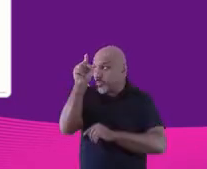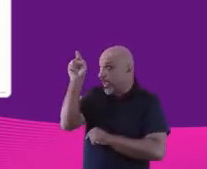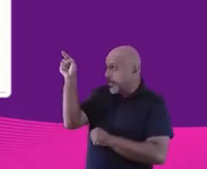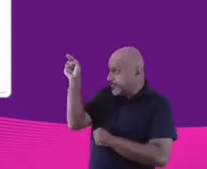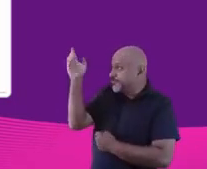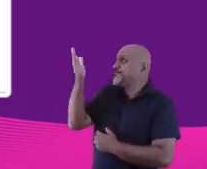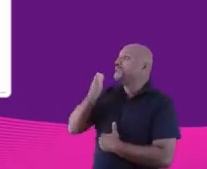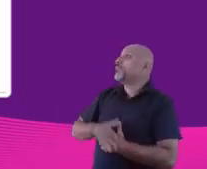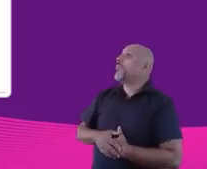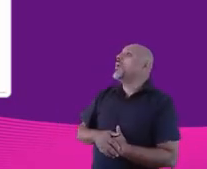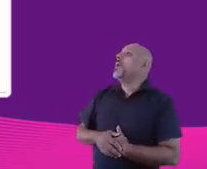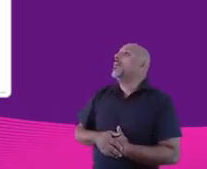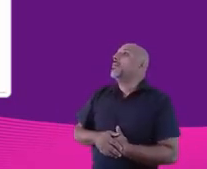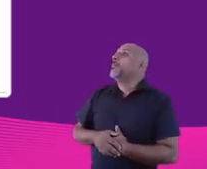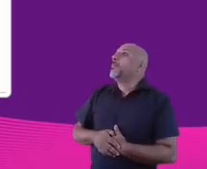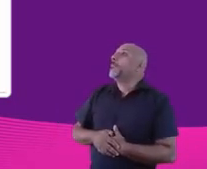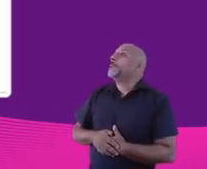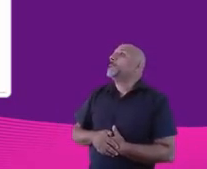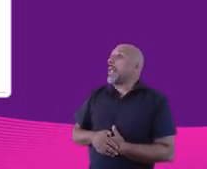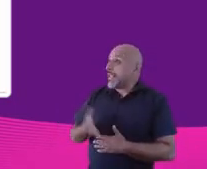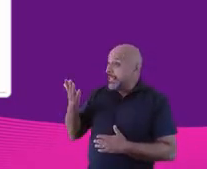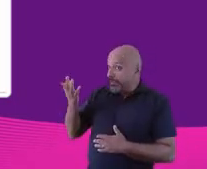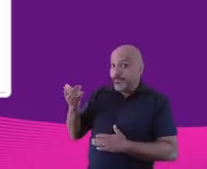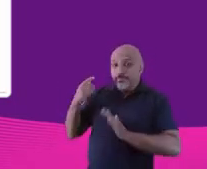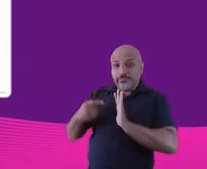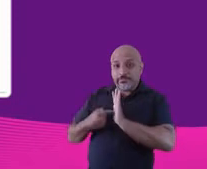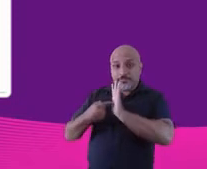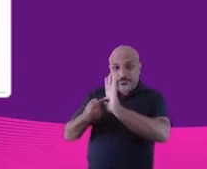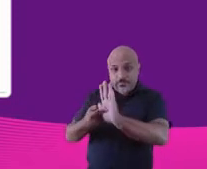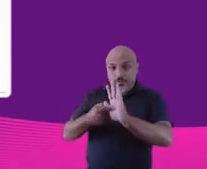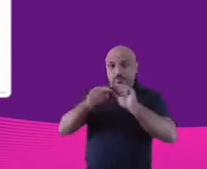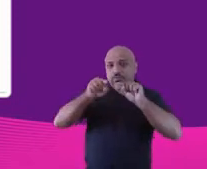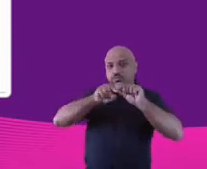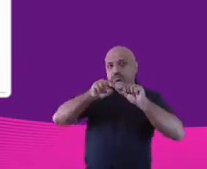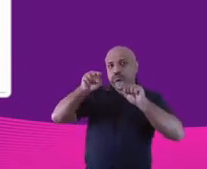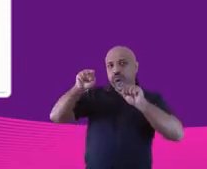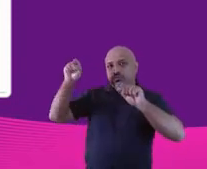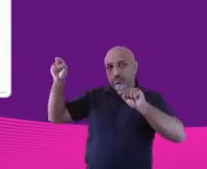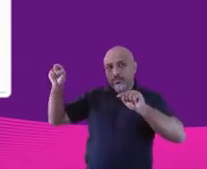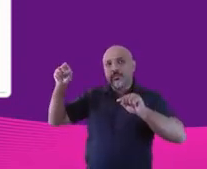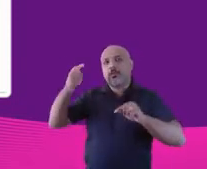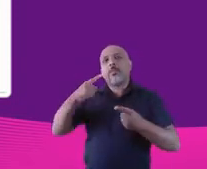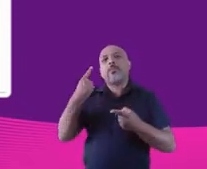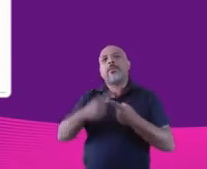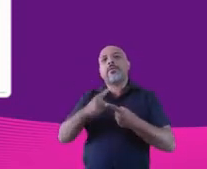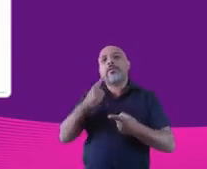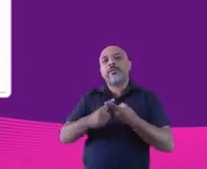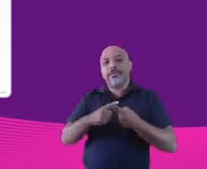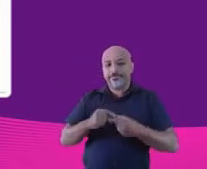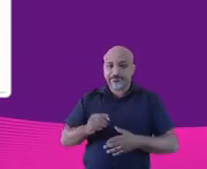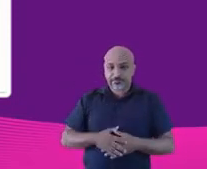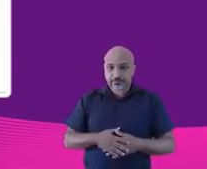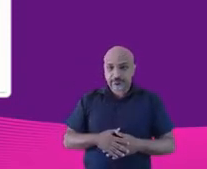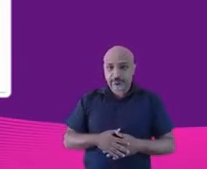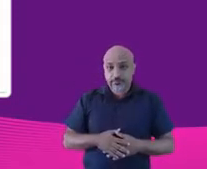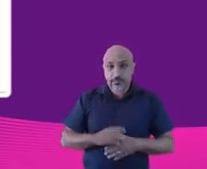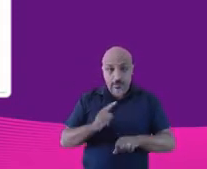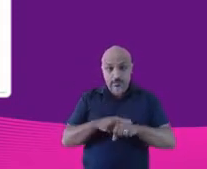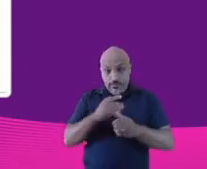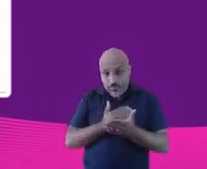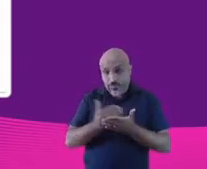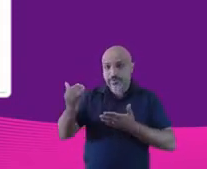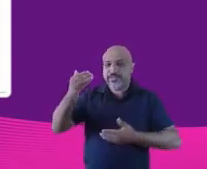E eu quis mostrar esse gráfico porque na hora que a gente começar a discussão